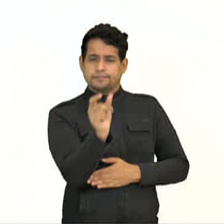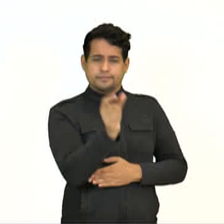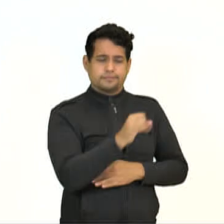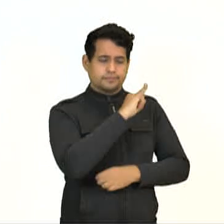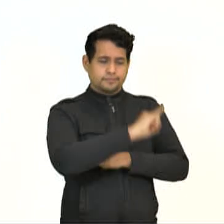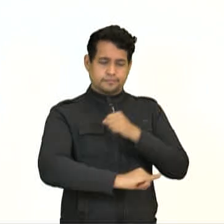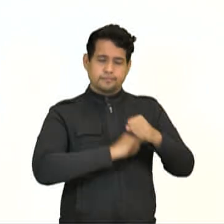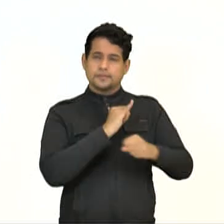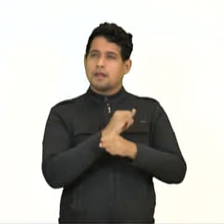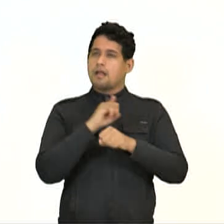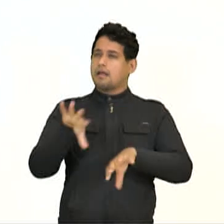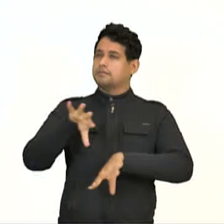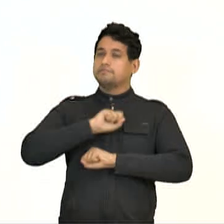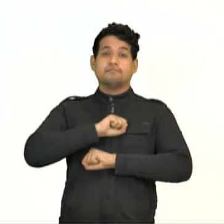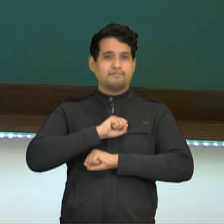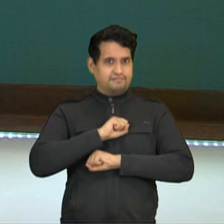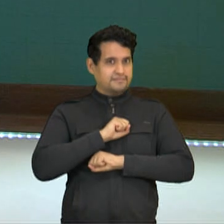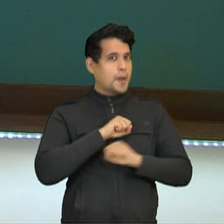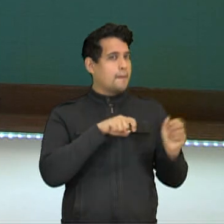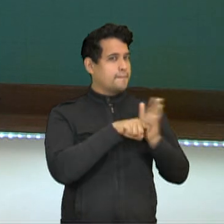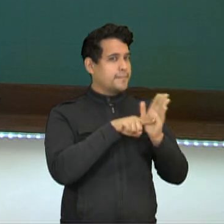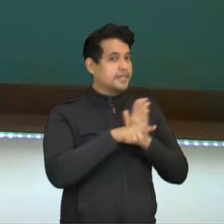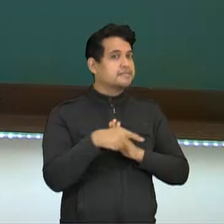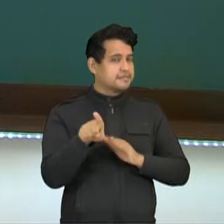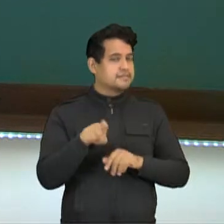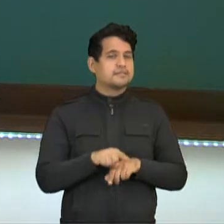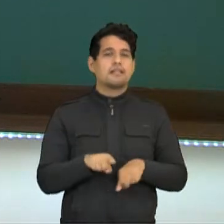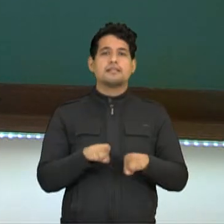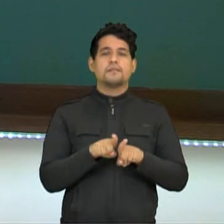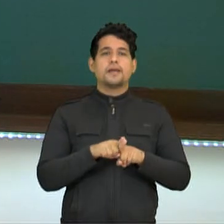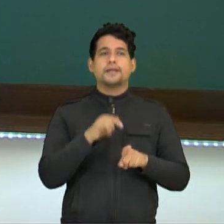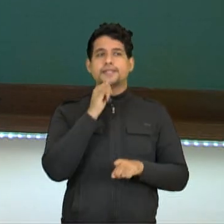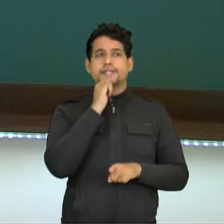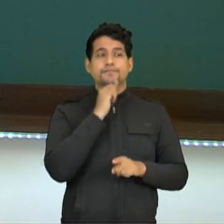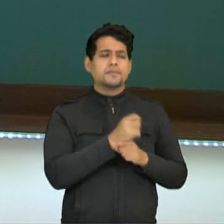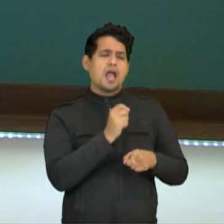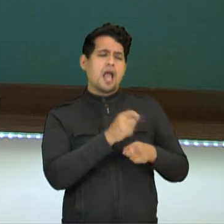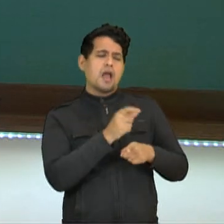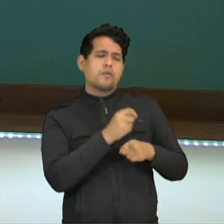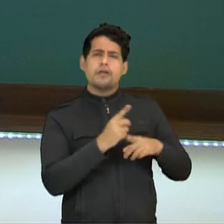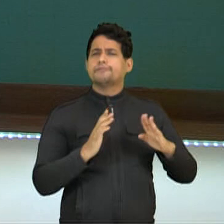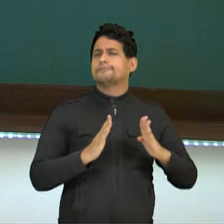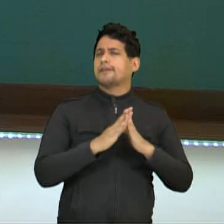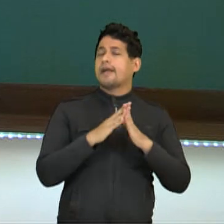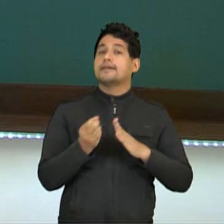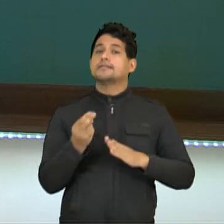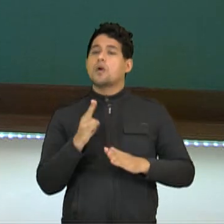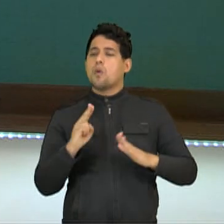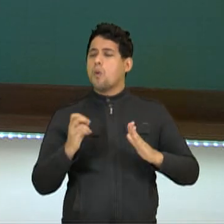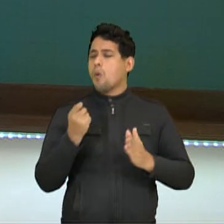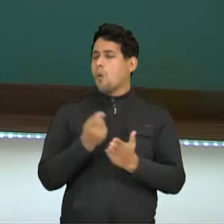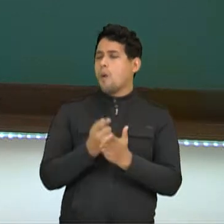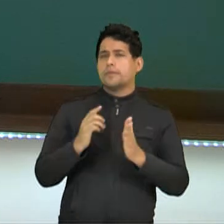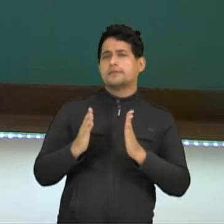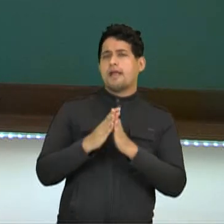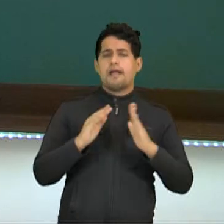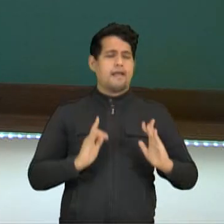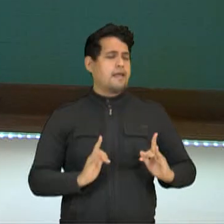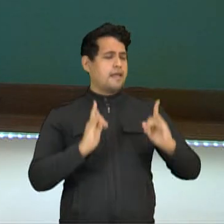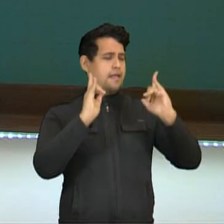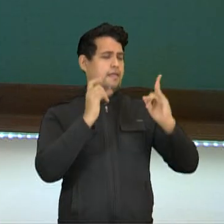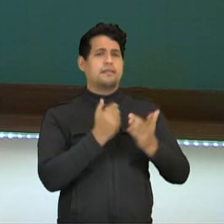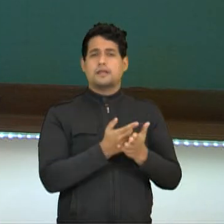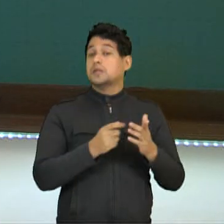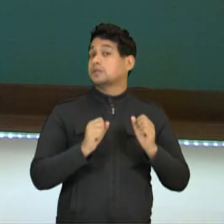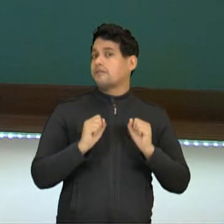para você se inspirar. Pesquisa lá, aluguel de casa ou compra de casa, de apartamento. E